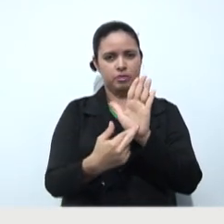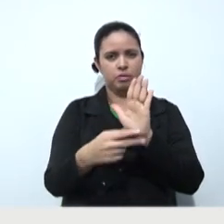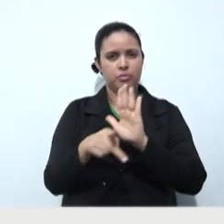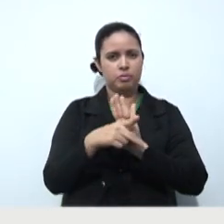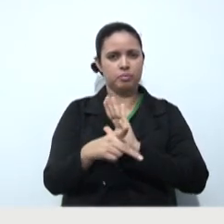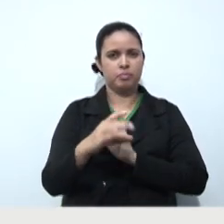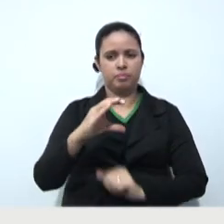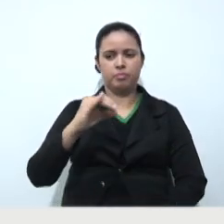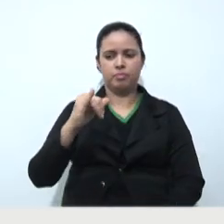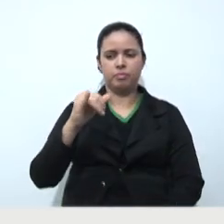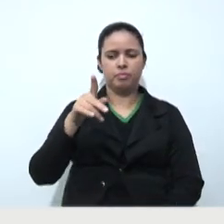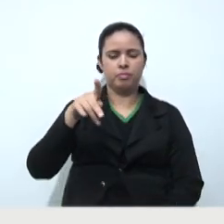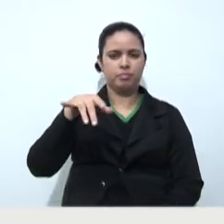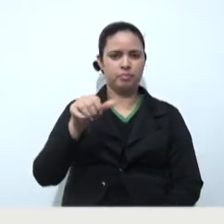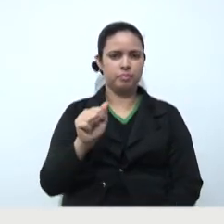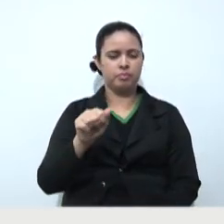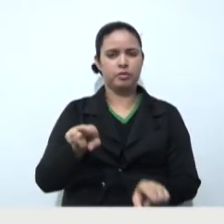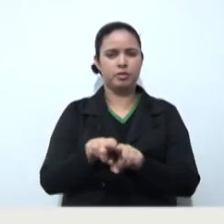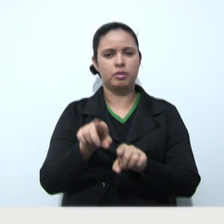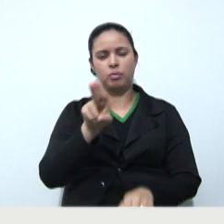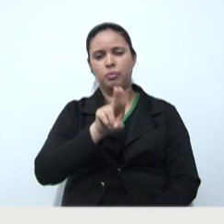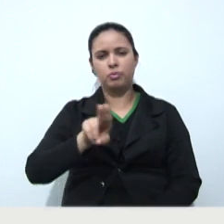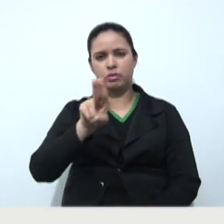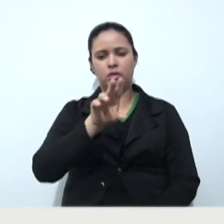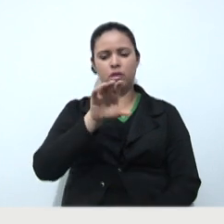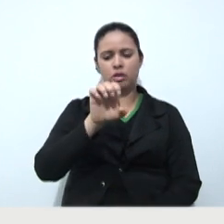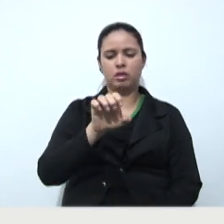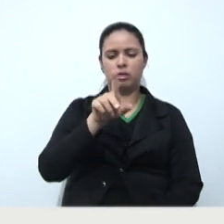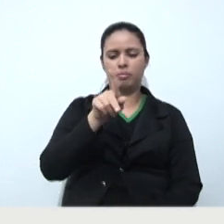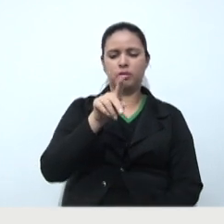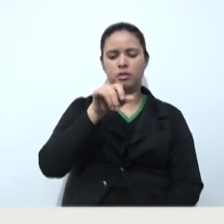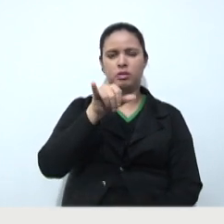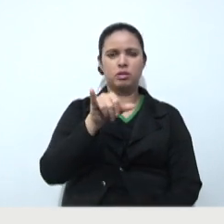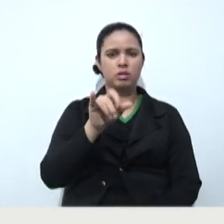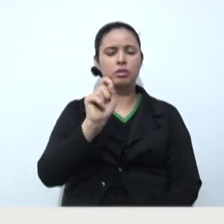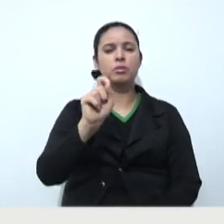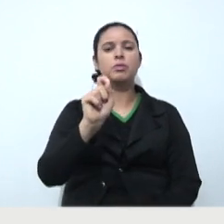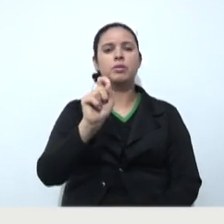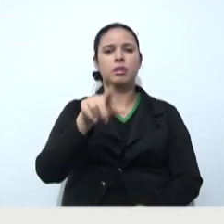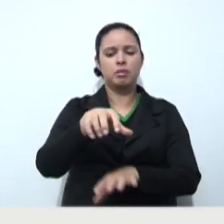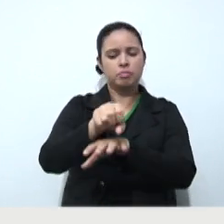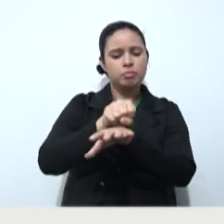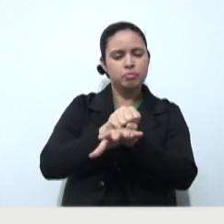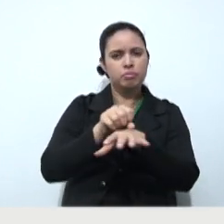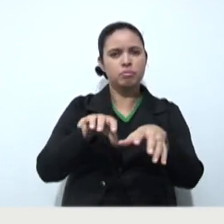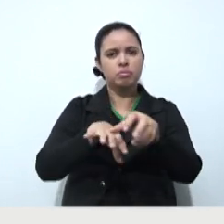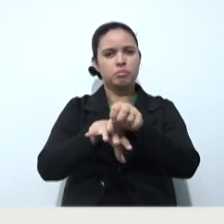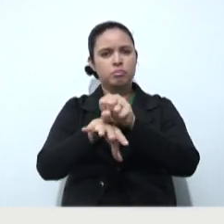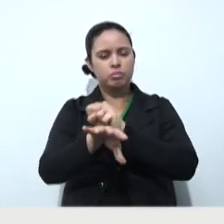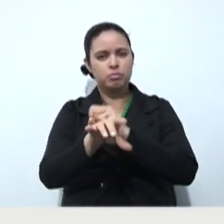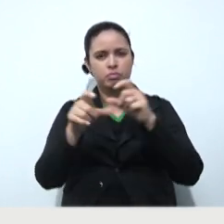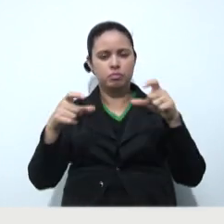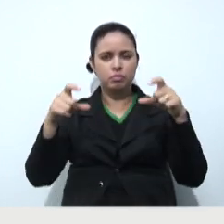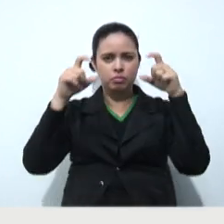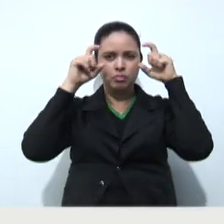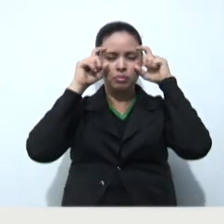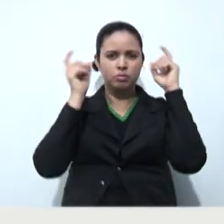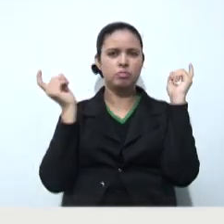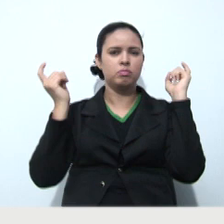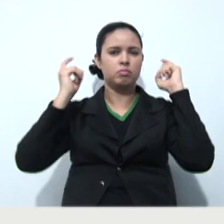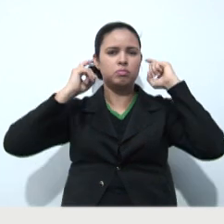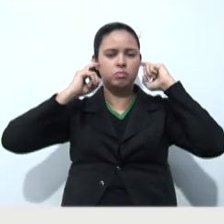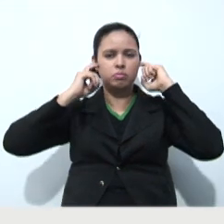comissão, utilizar os EPIs, equipamentos de proteção individual, e EPCs, equipamentos de